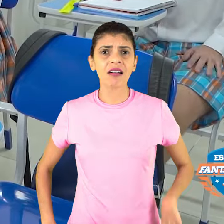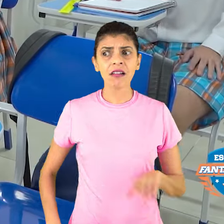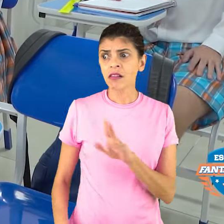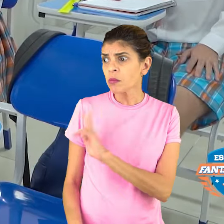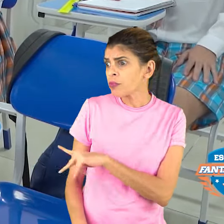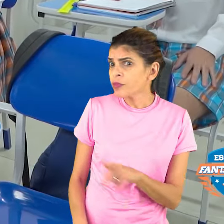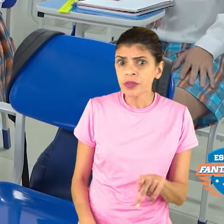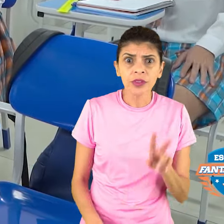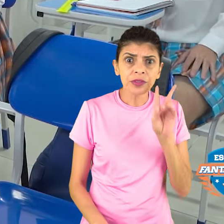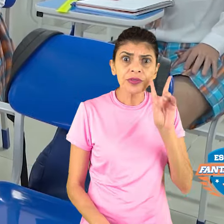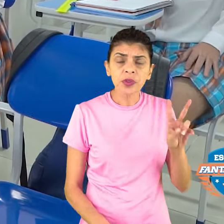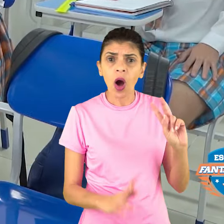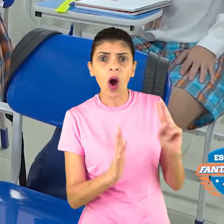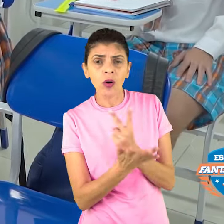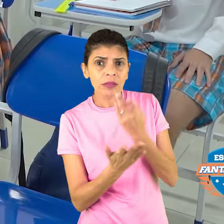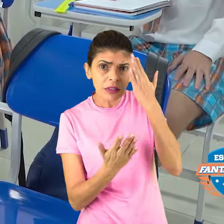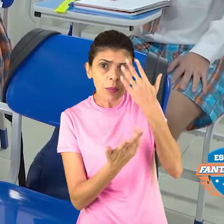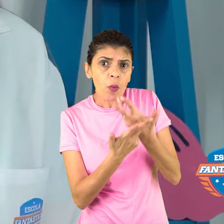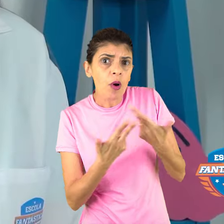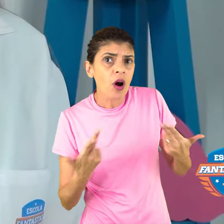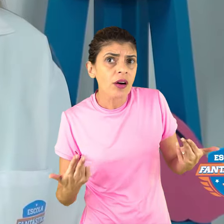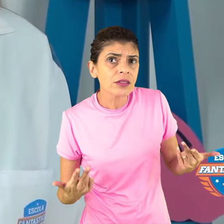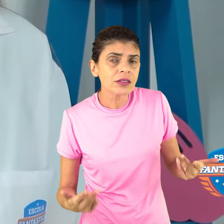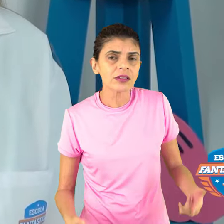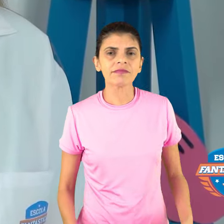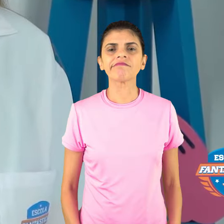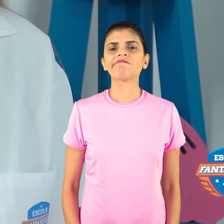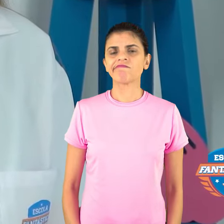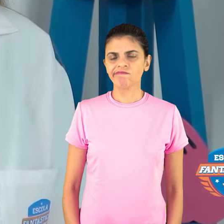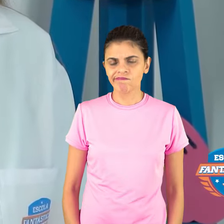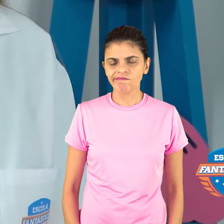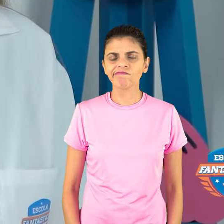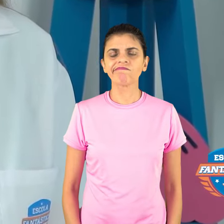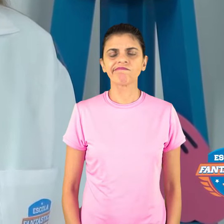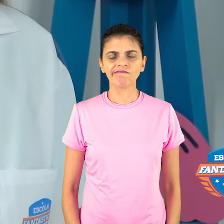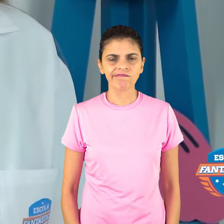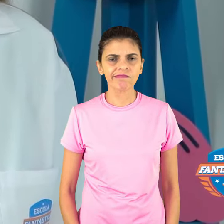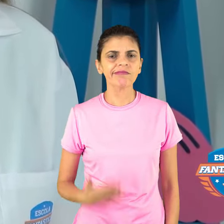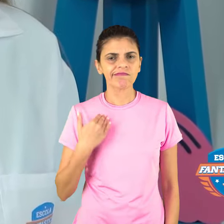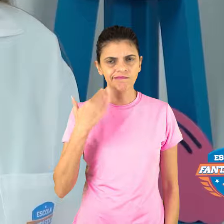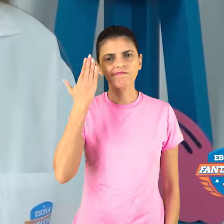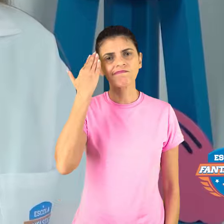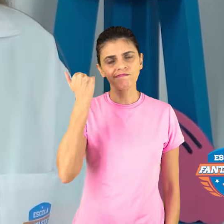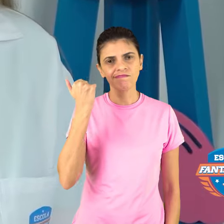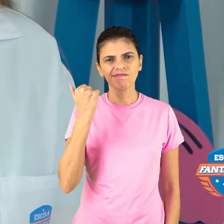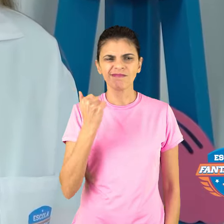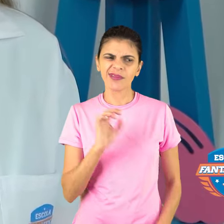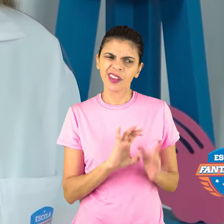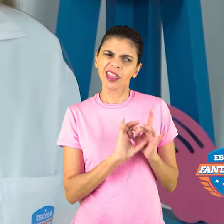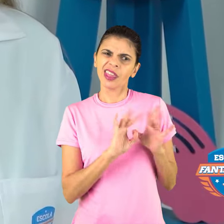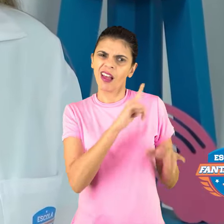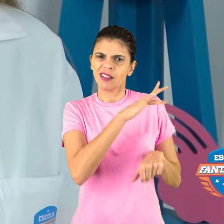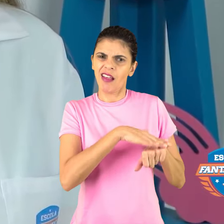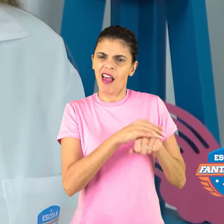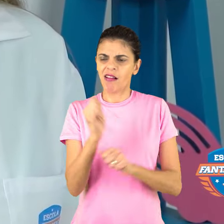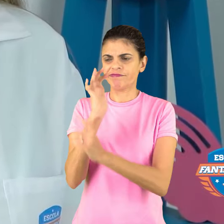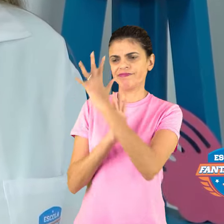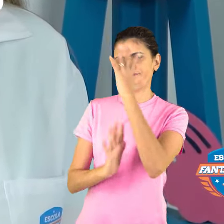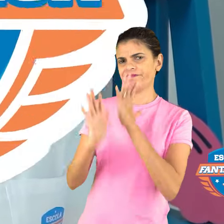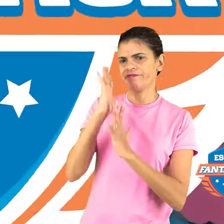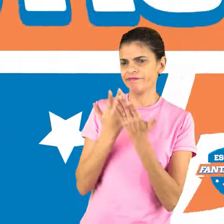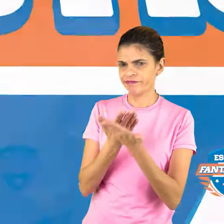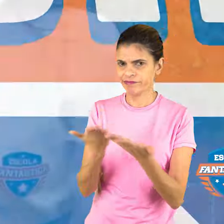Professora, você sabe de alguma coisa? Sim. Mas é melhor deixar a Camila contar pra